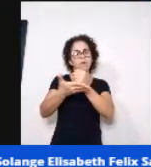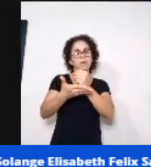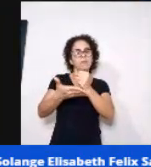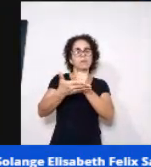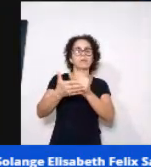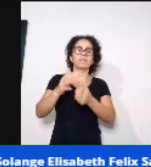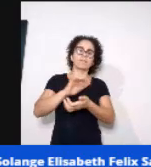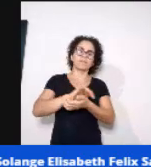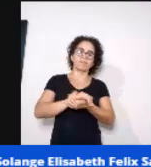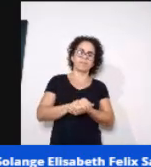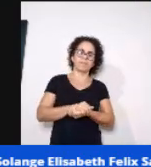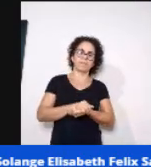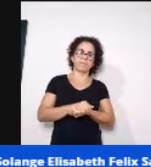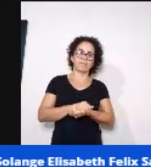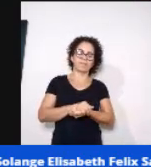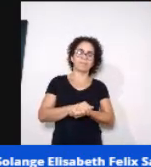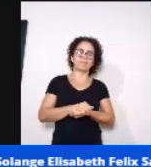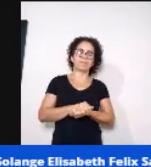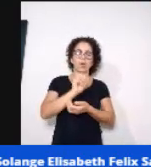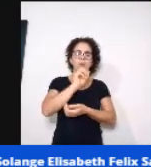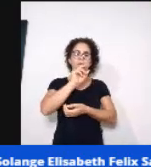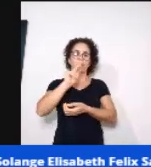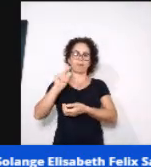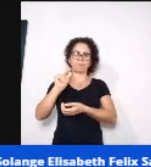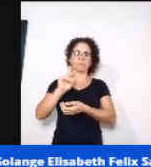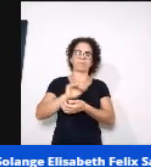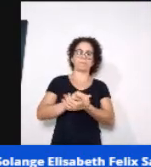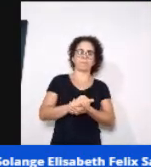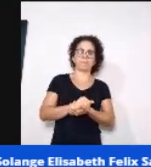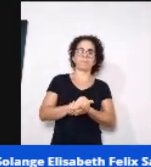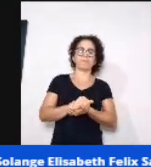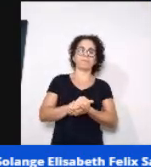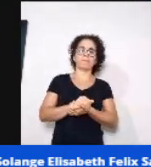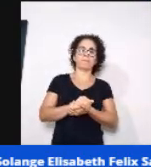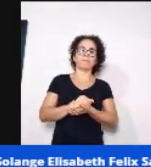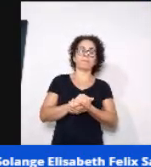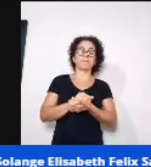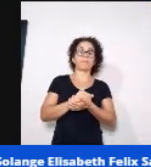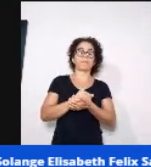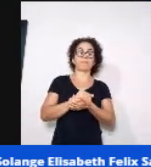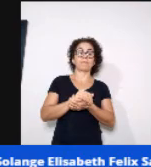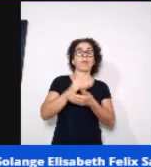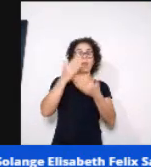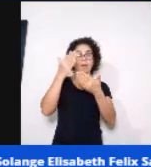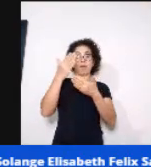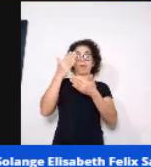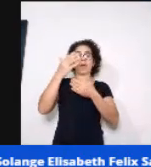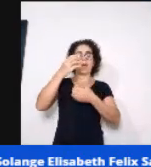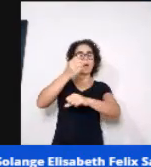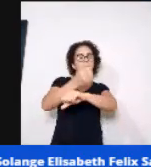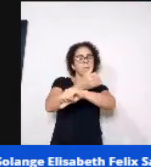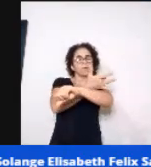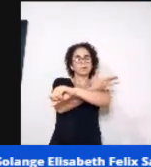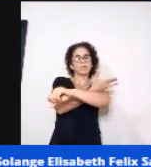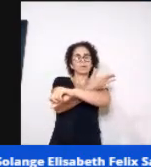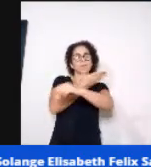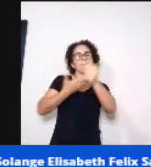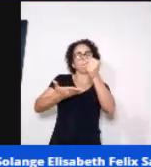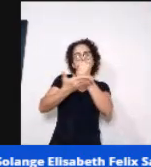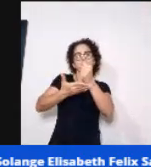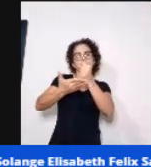Tá, ok, beleza. Tá, pessoal? Então, essas são as emoções básicas.